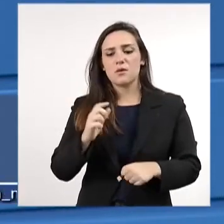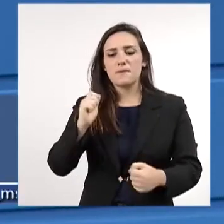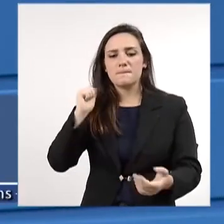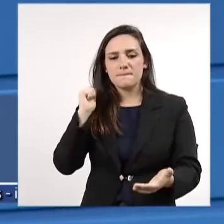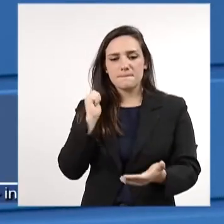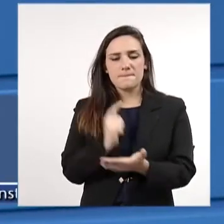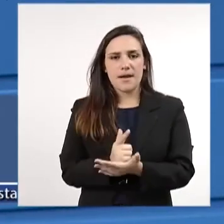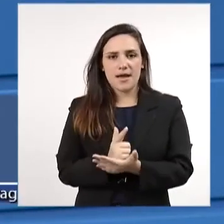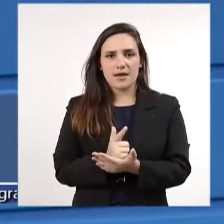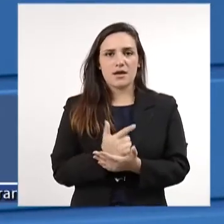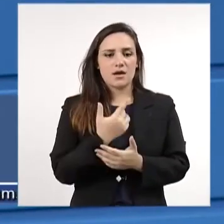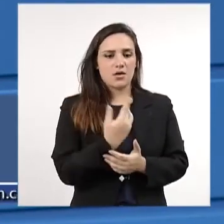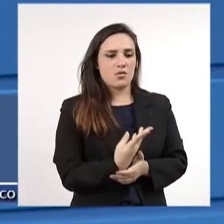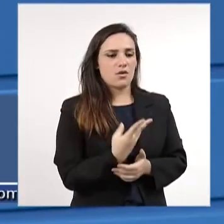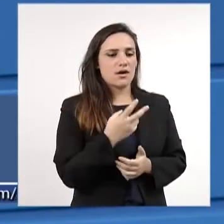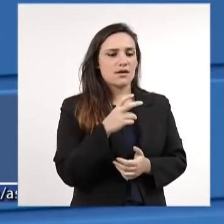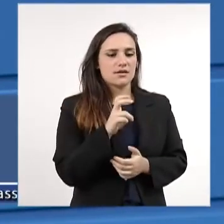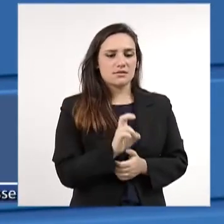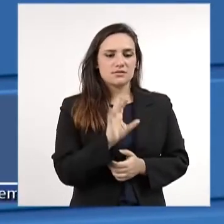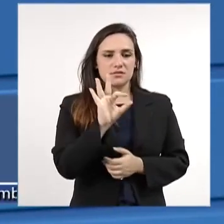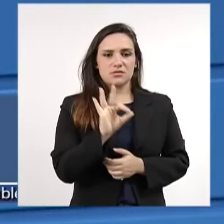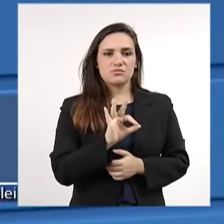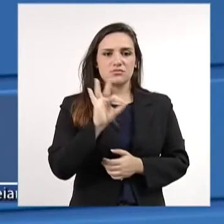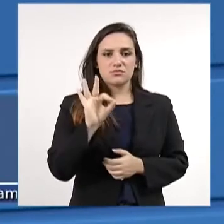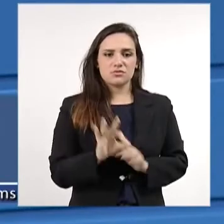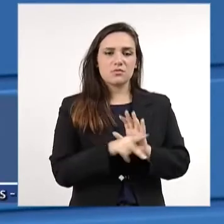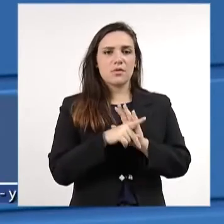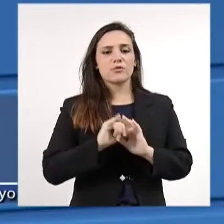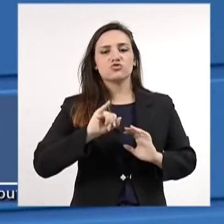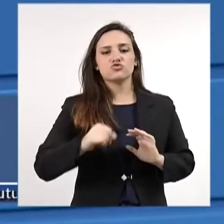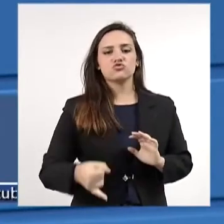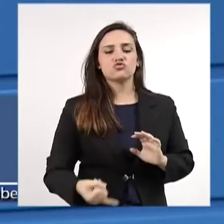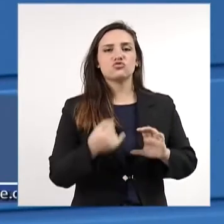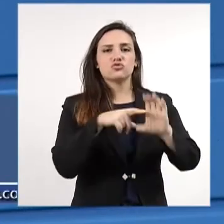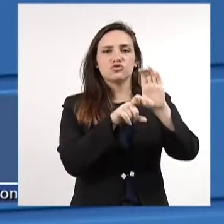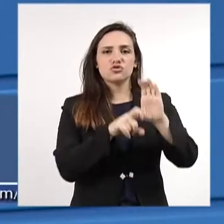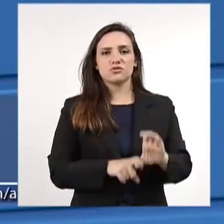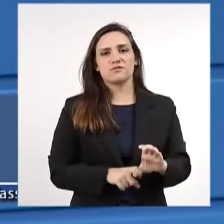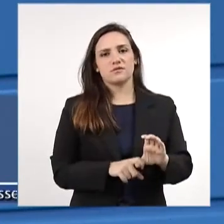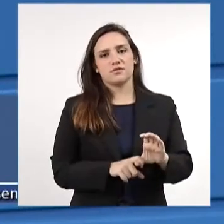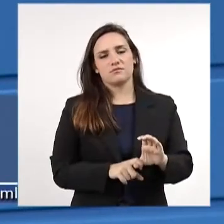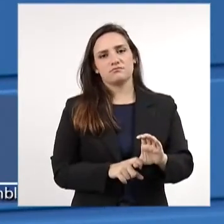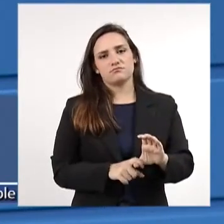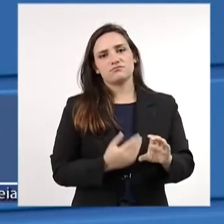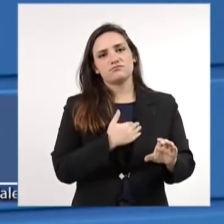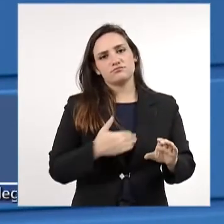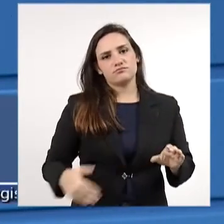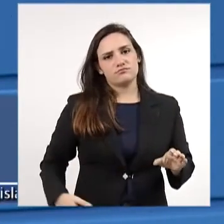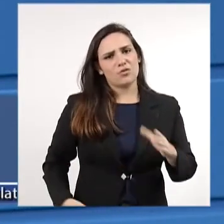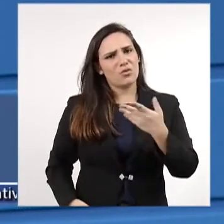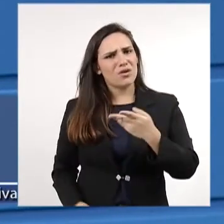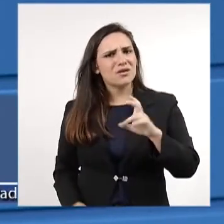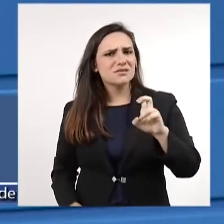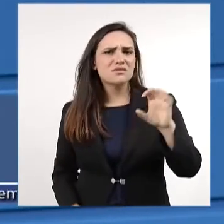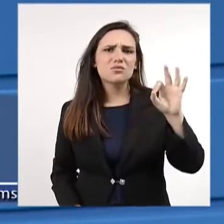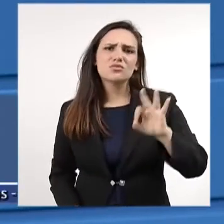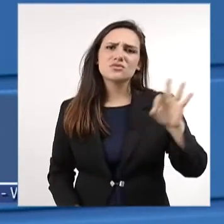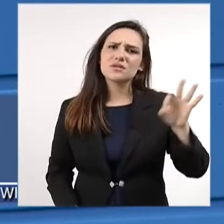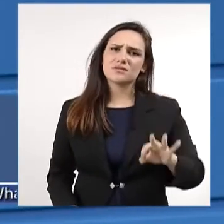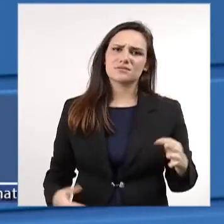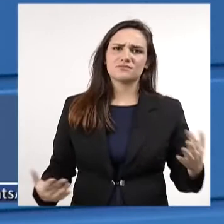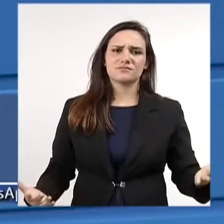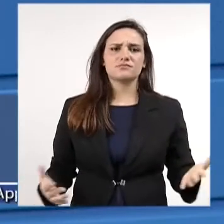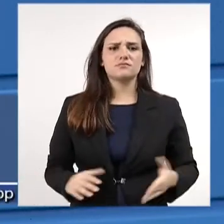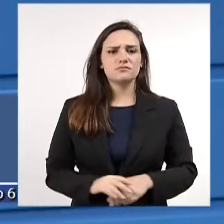45% do que ele arrecada em juros da dívida pública. 45%. Aliás, na época da reforma